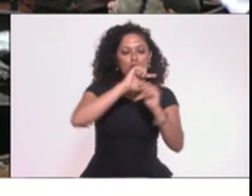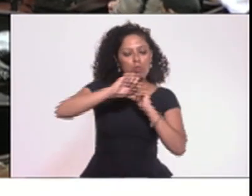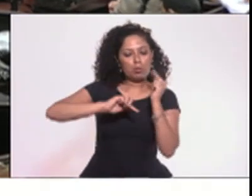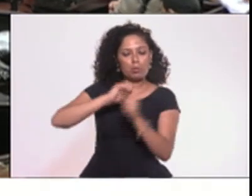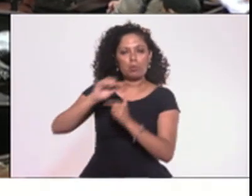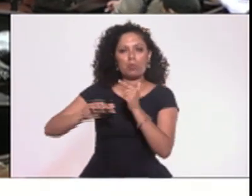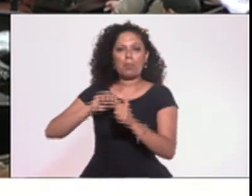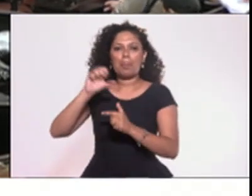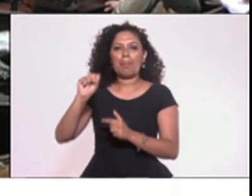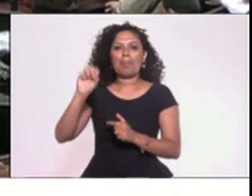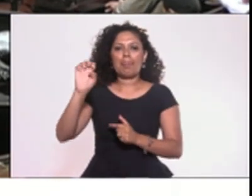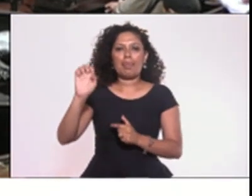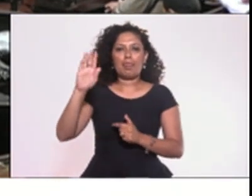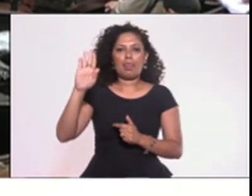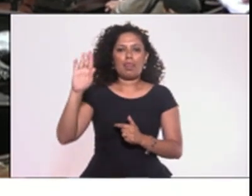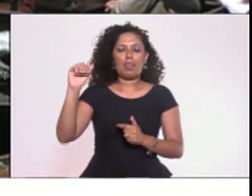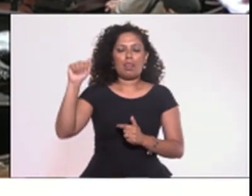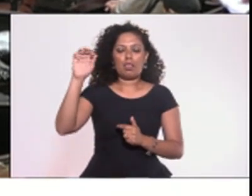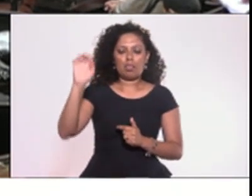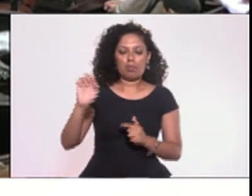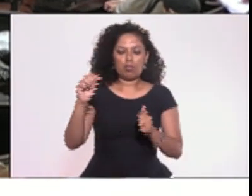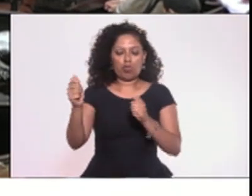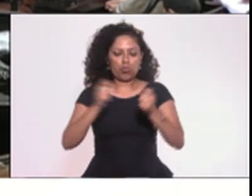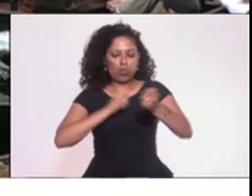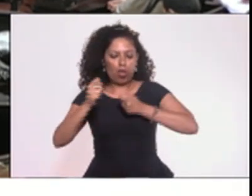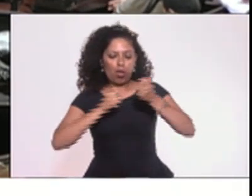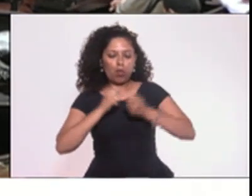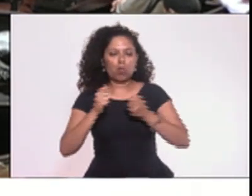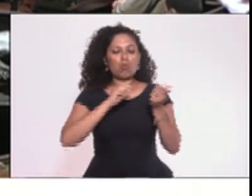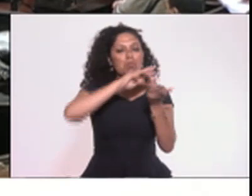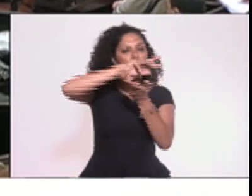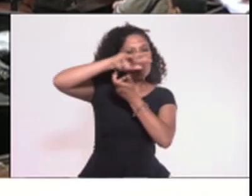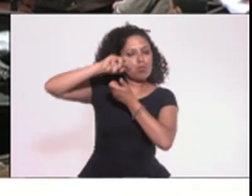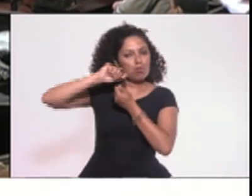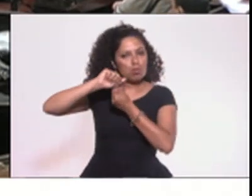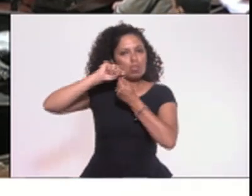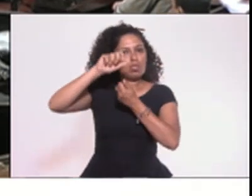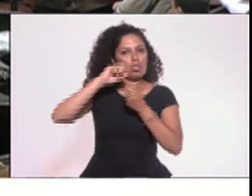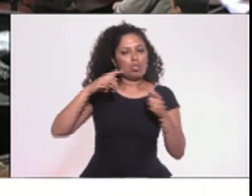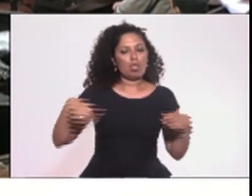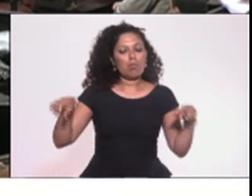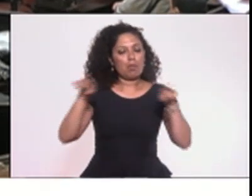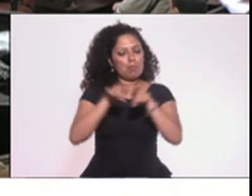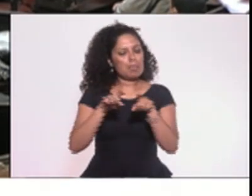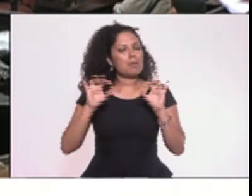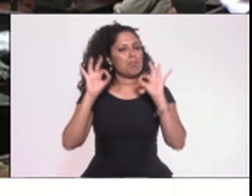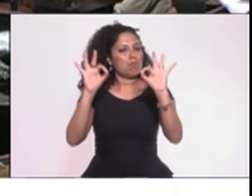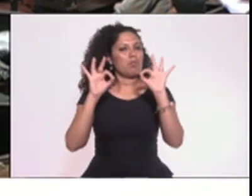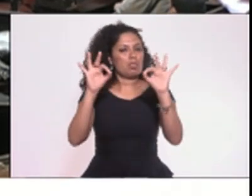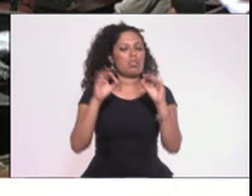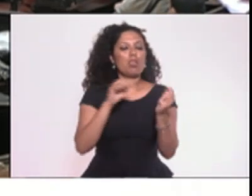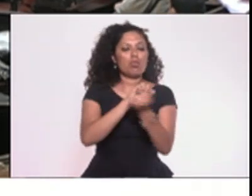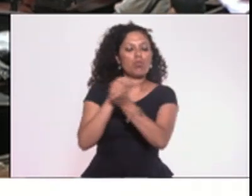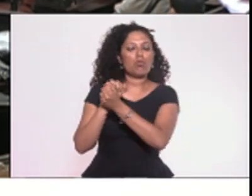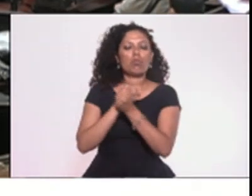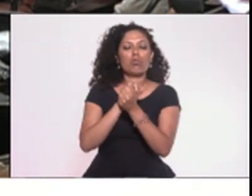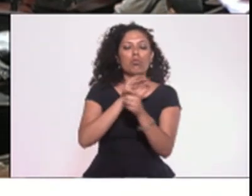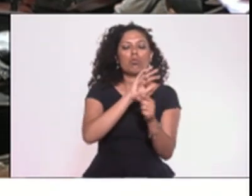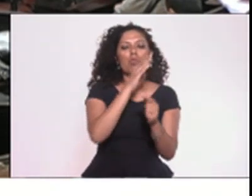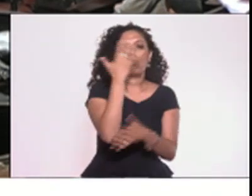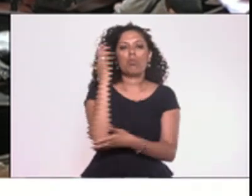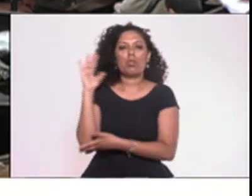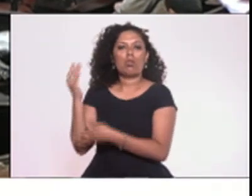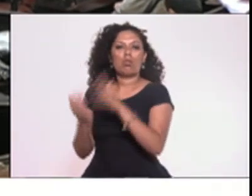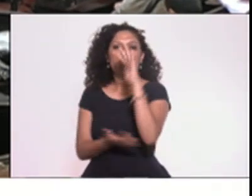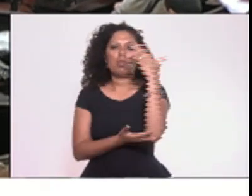Sebrae vem realizando com a bioeconomia, com a sustentabilidade, e que é uma parceria de grande sucesso para o meio ambiente. Então,